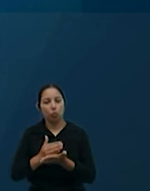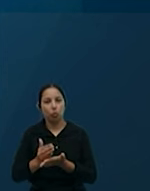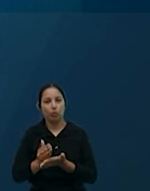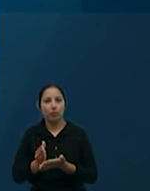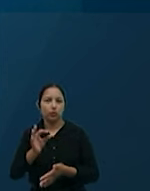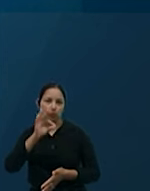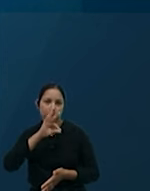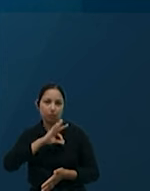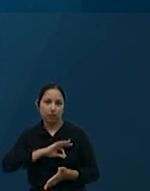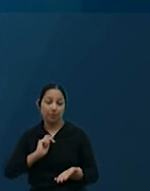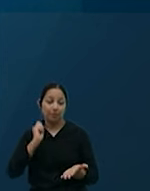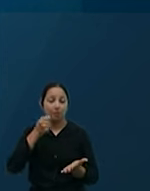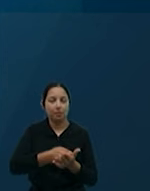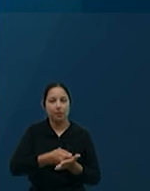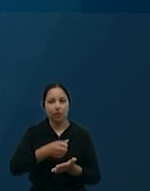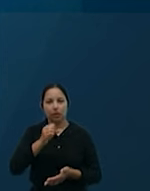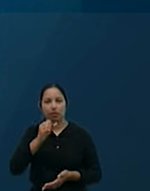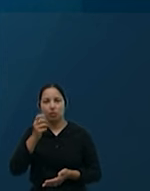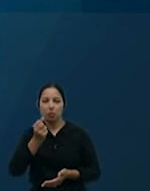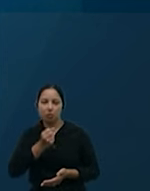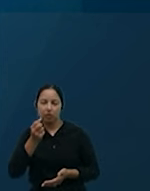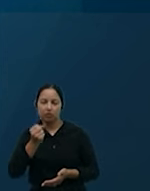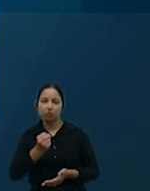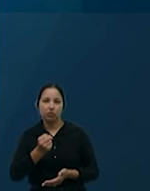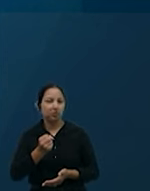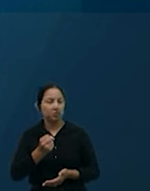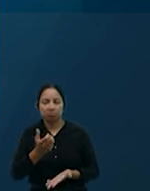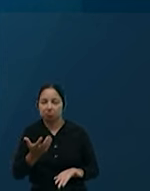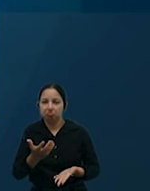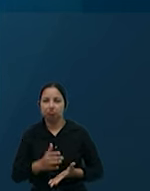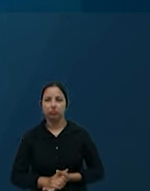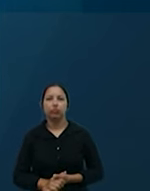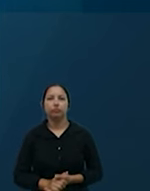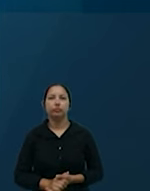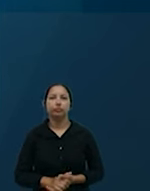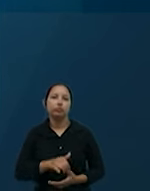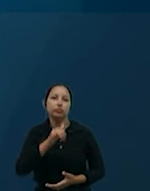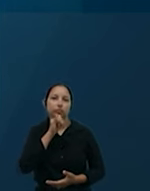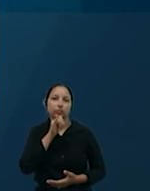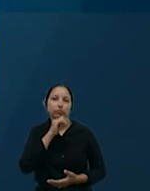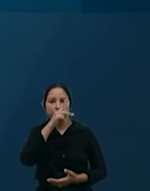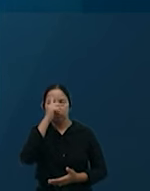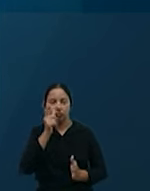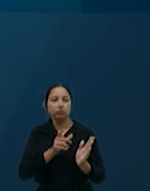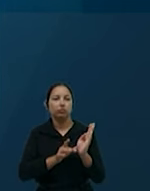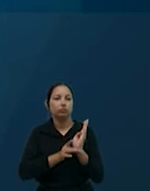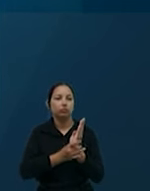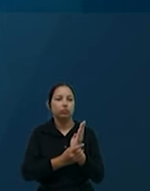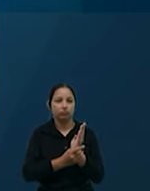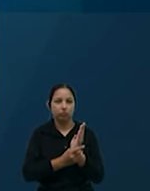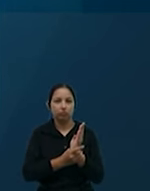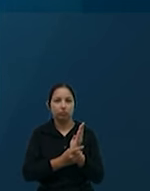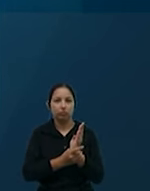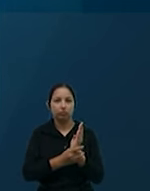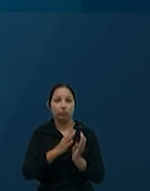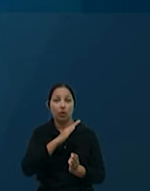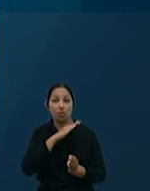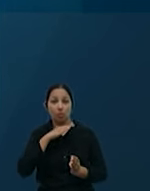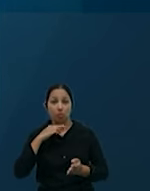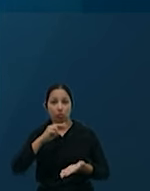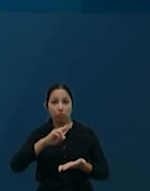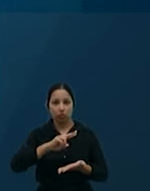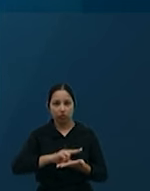benefício. Exemplo disso é a situação de um segurado que vem a falecer, deixando como dependente a sua esposa, agora